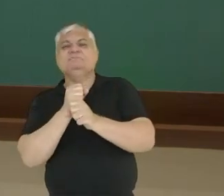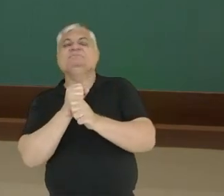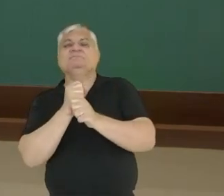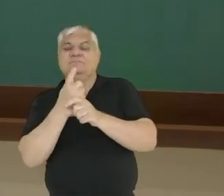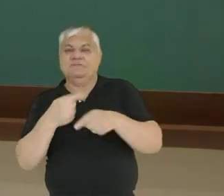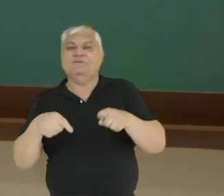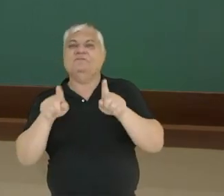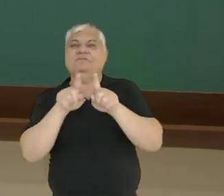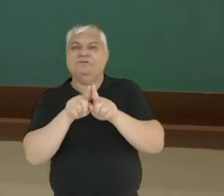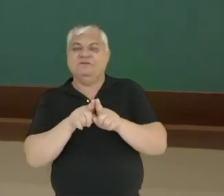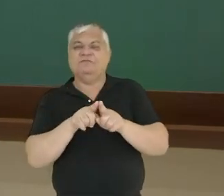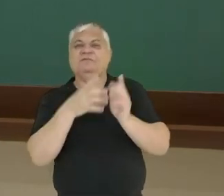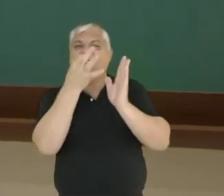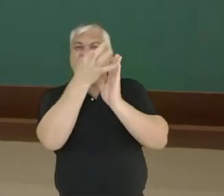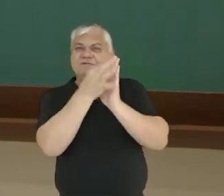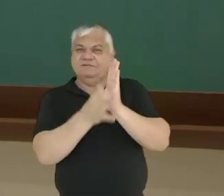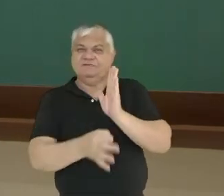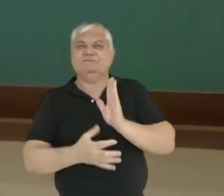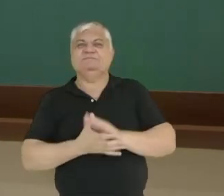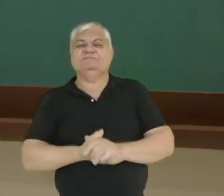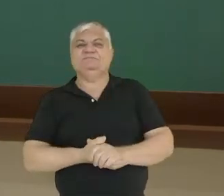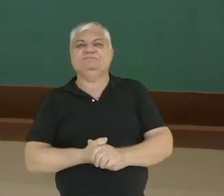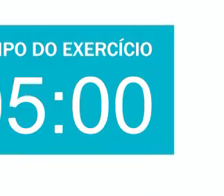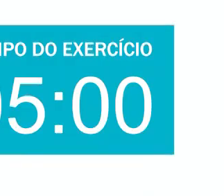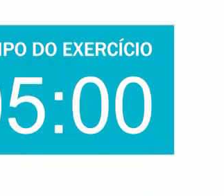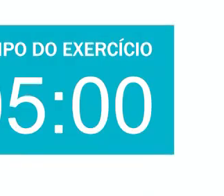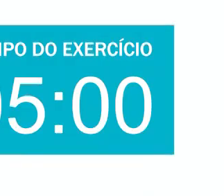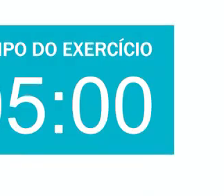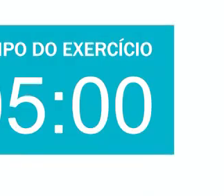sequência, eu volto para a correção.